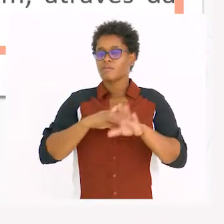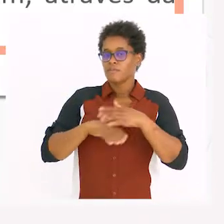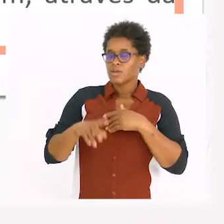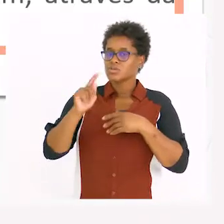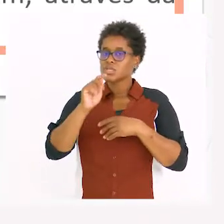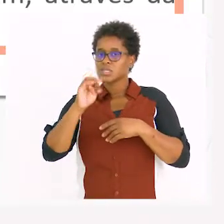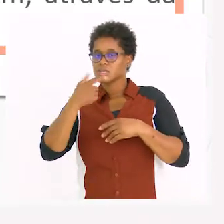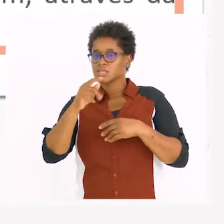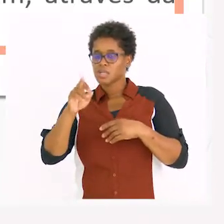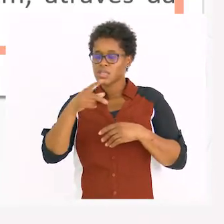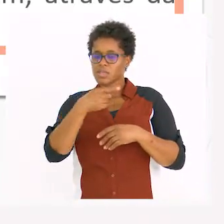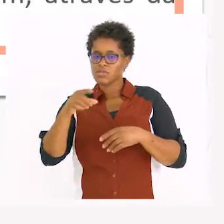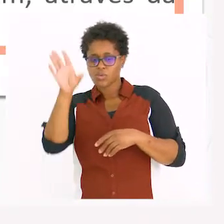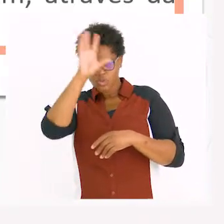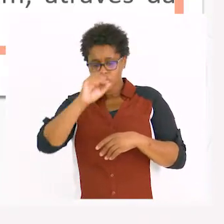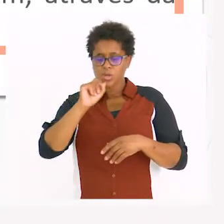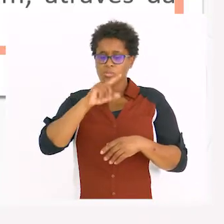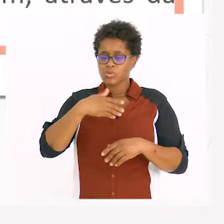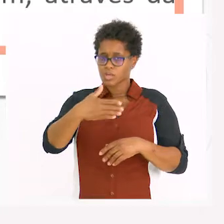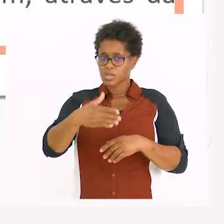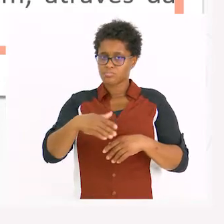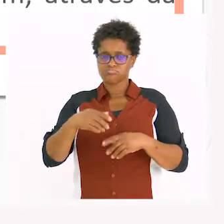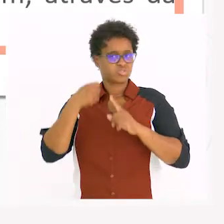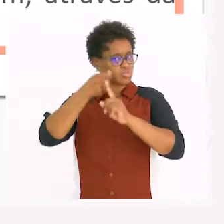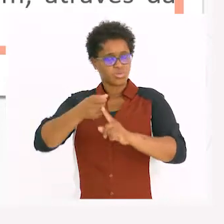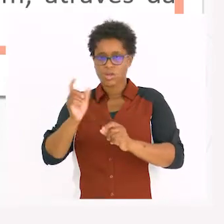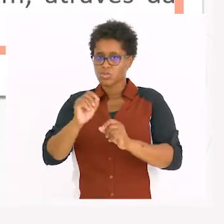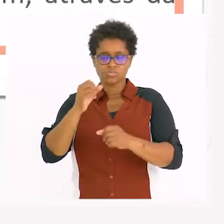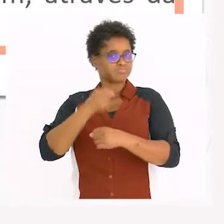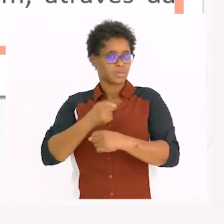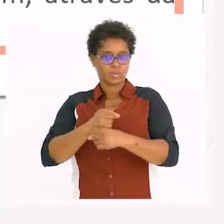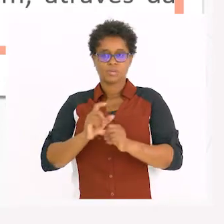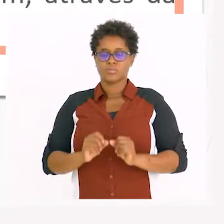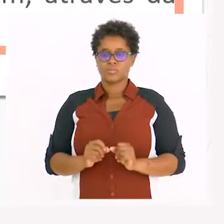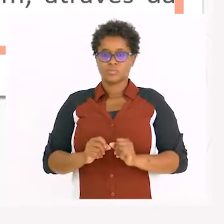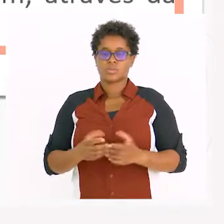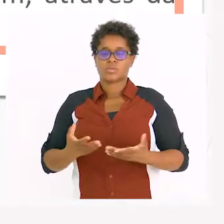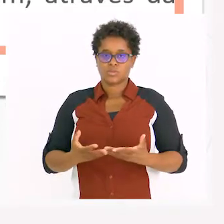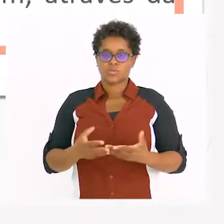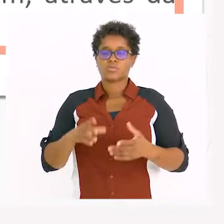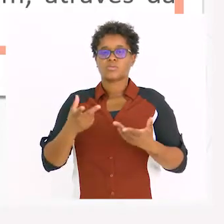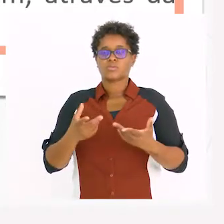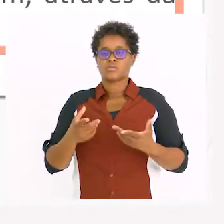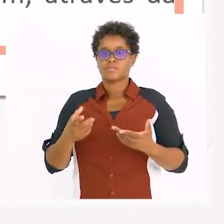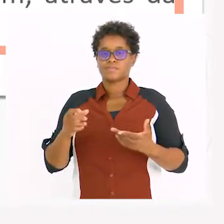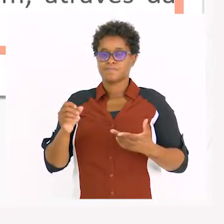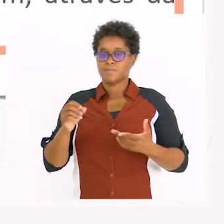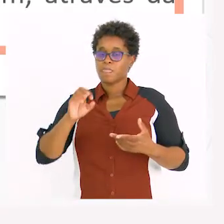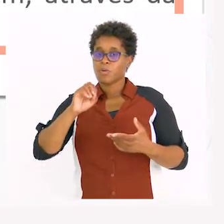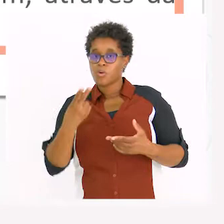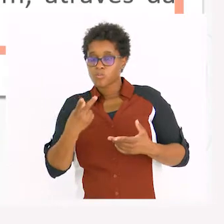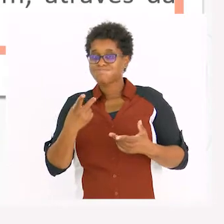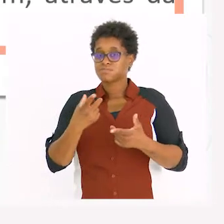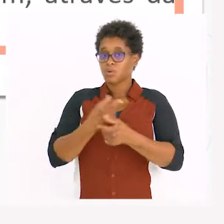externalidade negativa, o Estado poderá desincentivar a produção, no caso da produção, ou o consumo